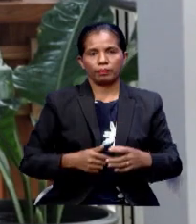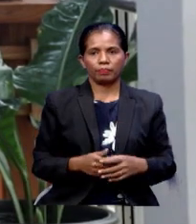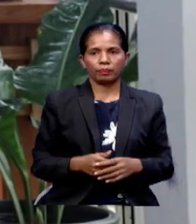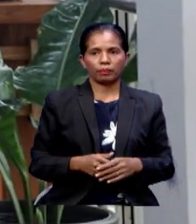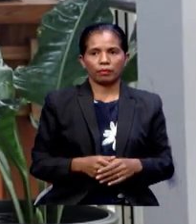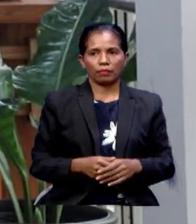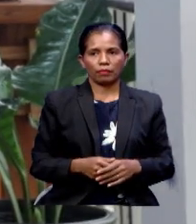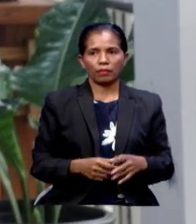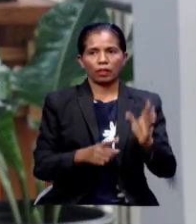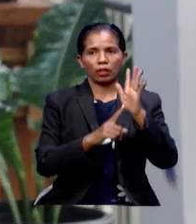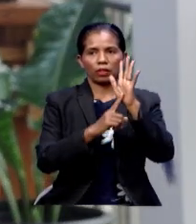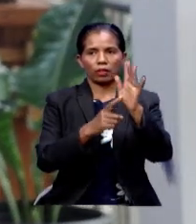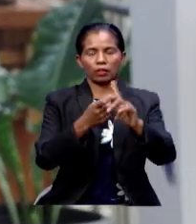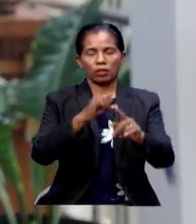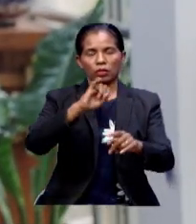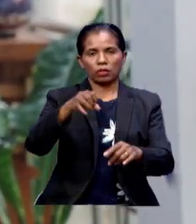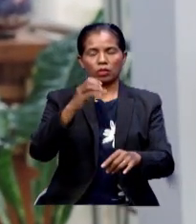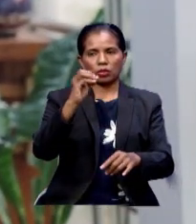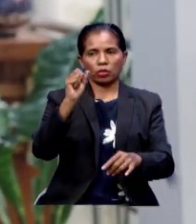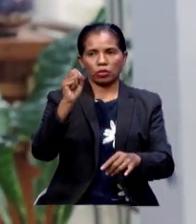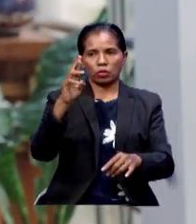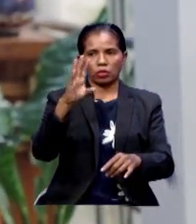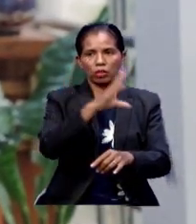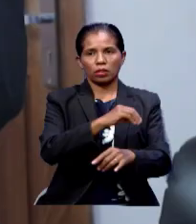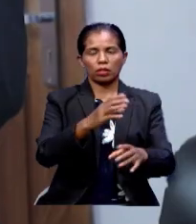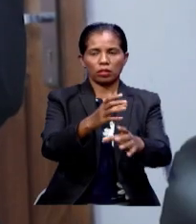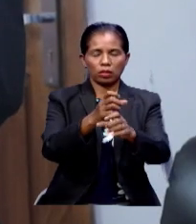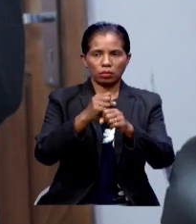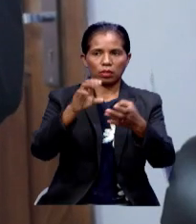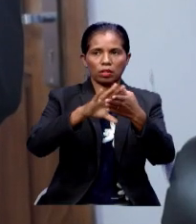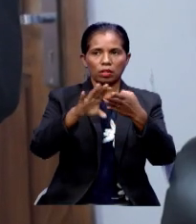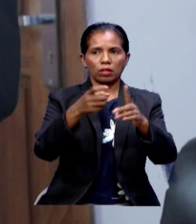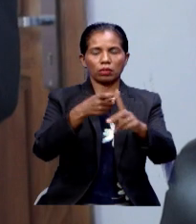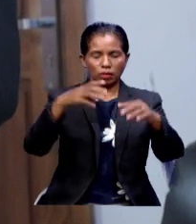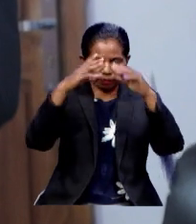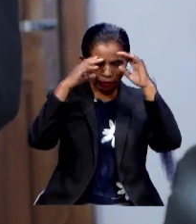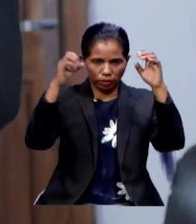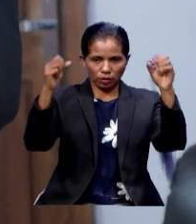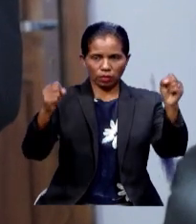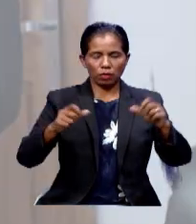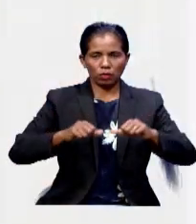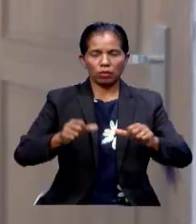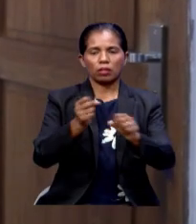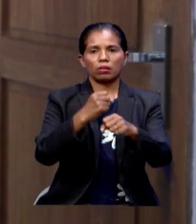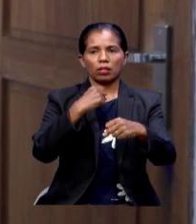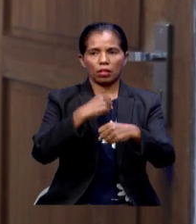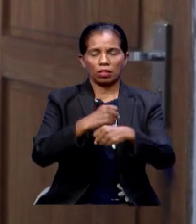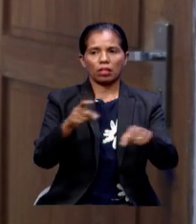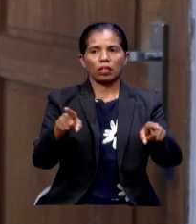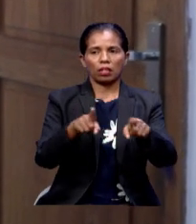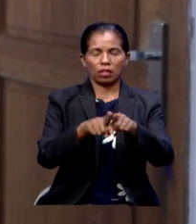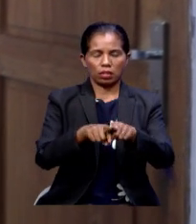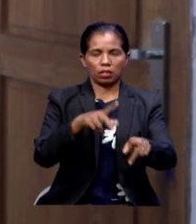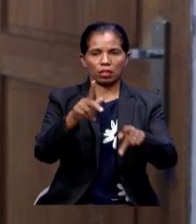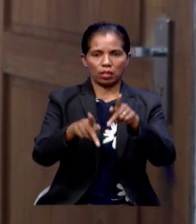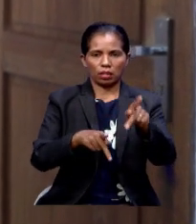Lia Hiraclin, ator José Jorge Trindade, a foi simu posse no carta credencial o vice-presidente da República, onde continua a halar a missão no da diplomata